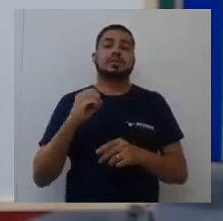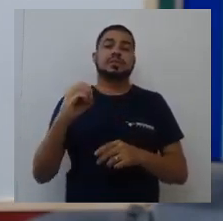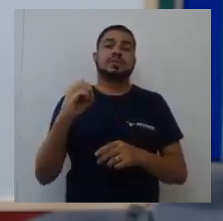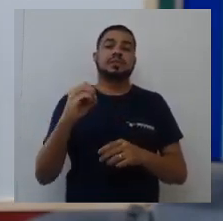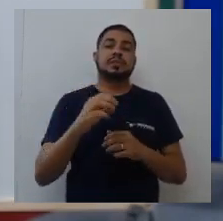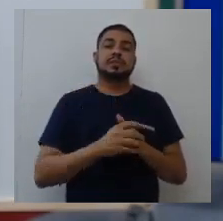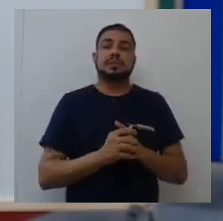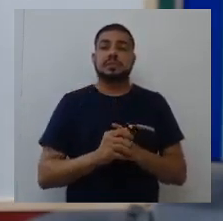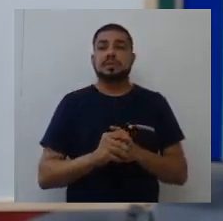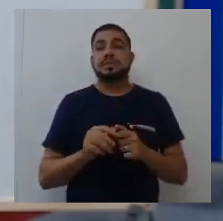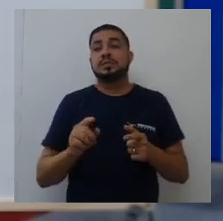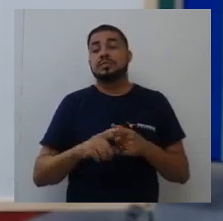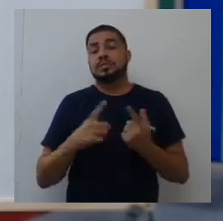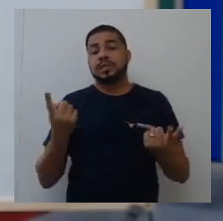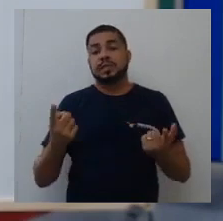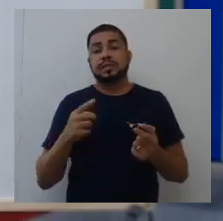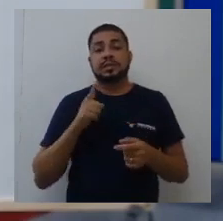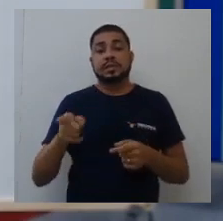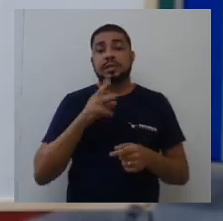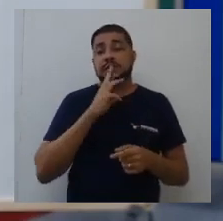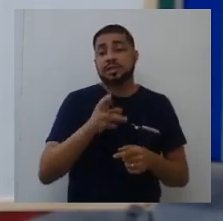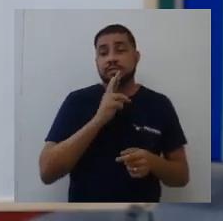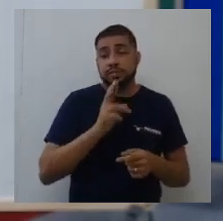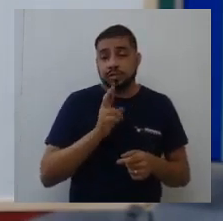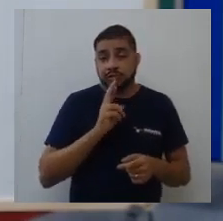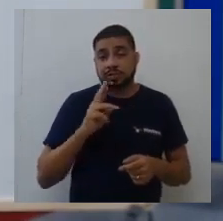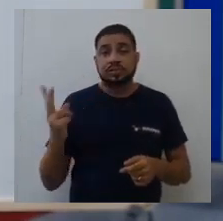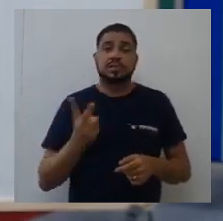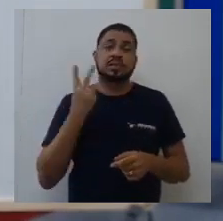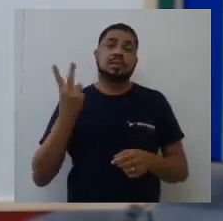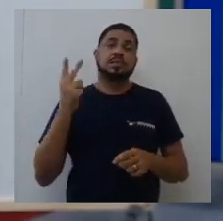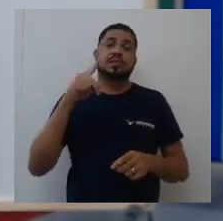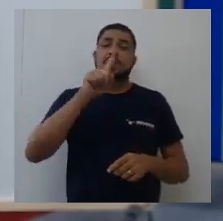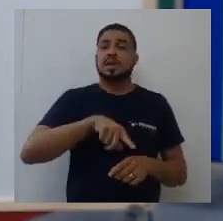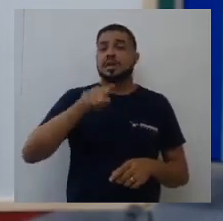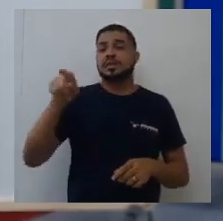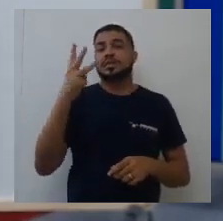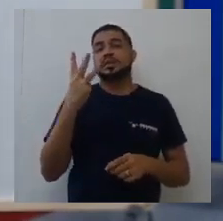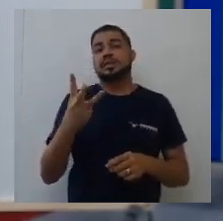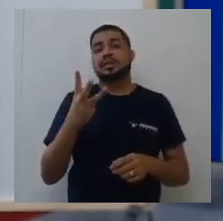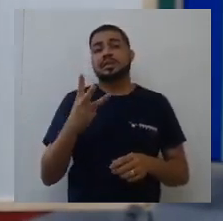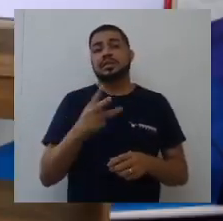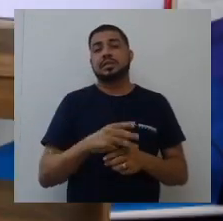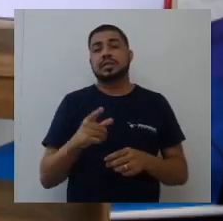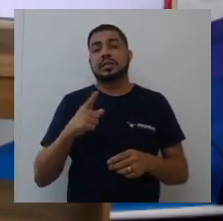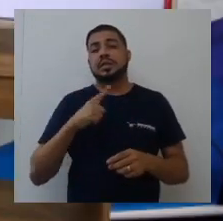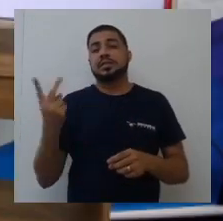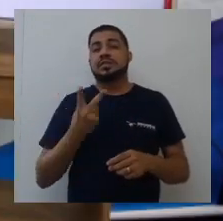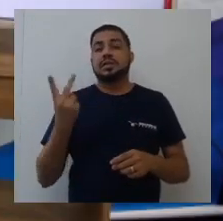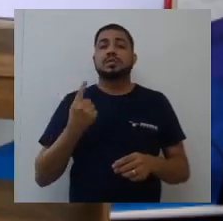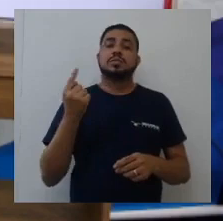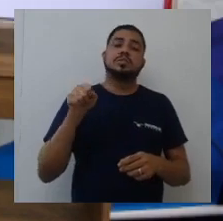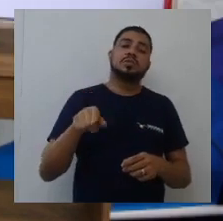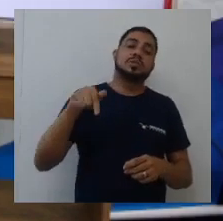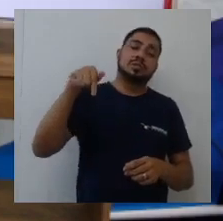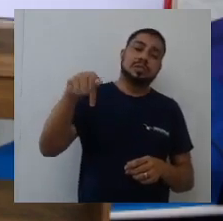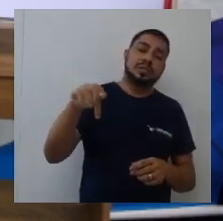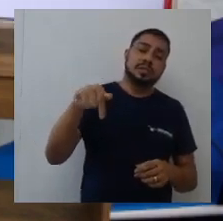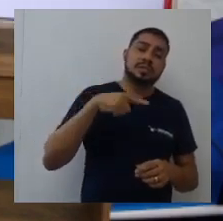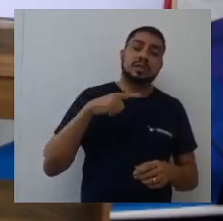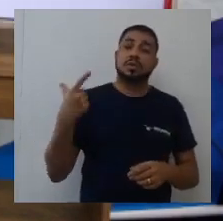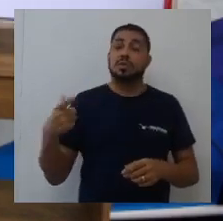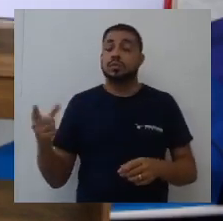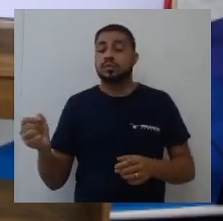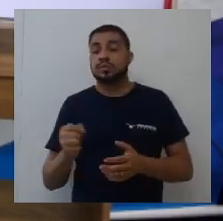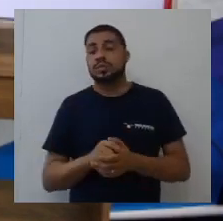85,0. Só que essa resposta aqui, esse valor de raiz de 3, gente, ele é um valor aproximado, é 1,7, tem um monte de outros números.